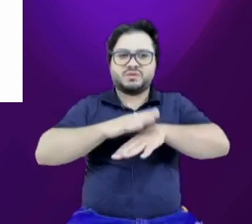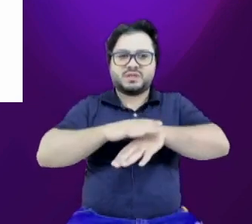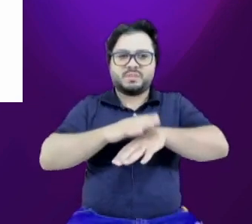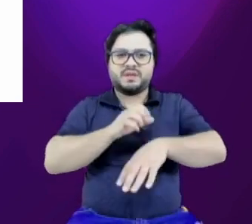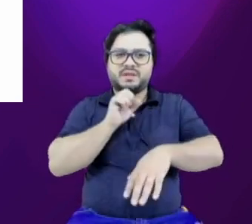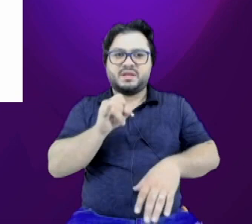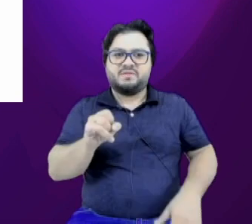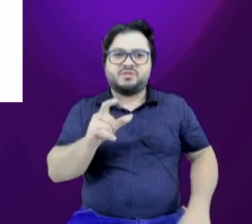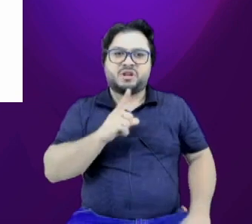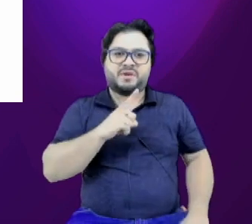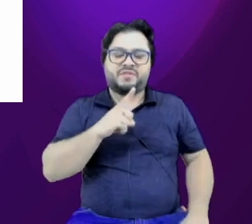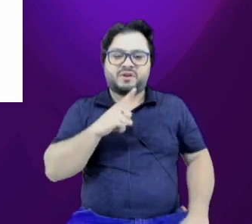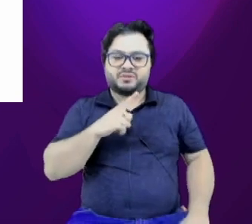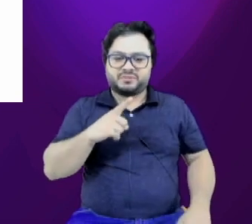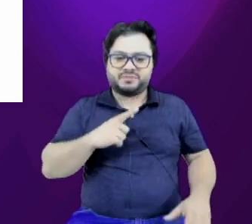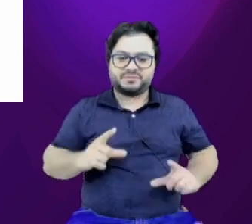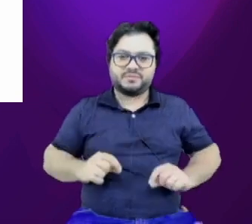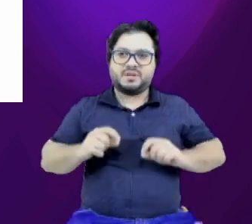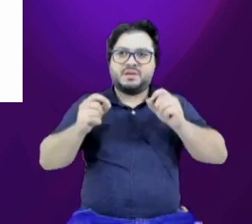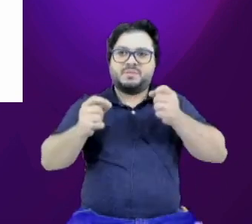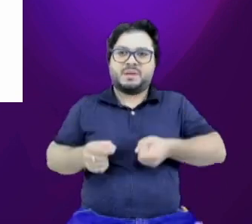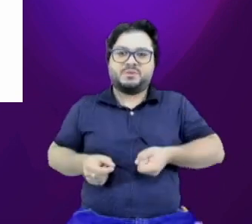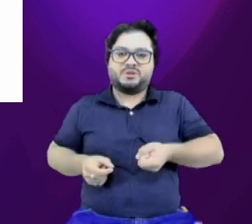tem ou não câncer de próstata.